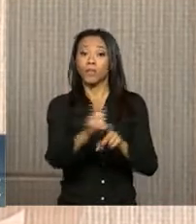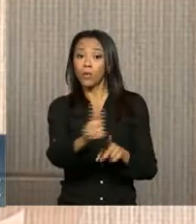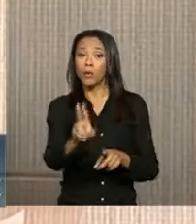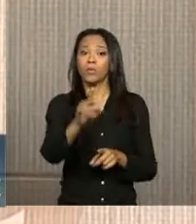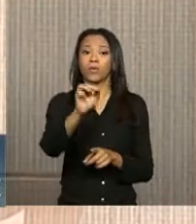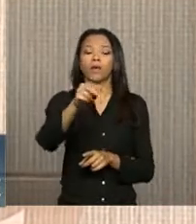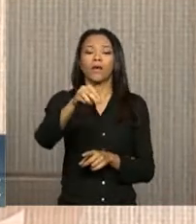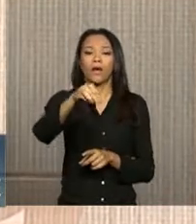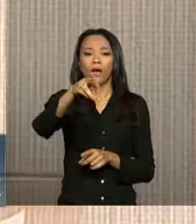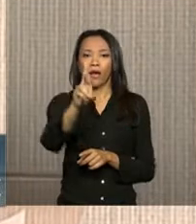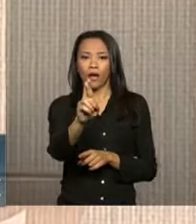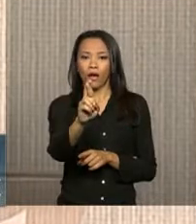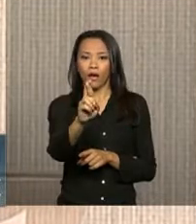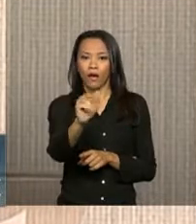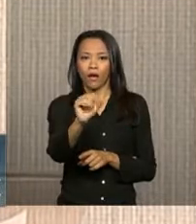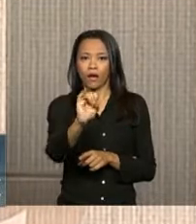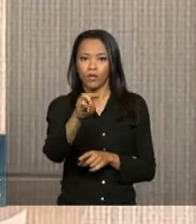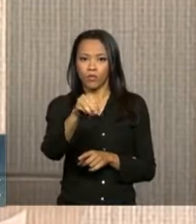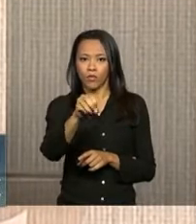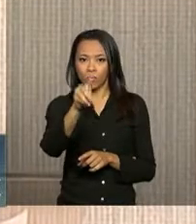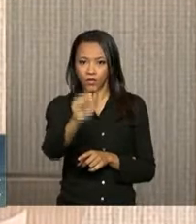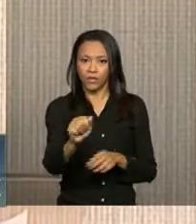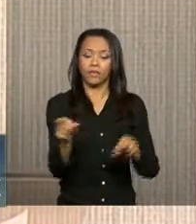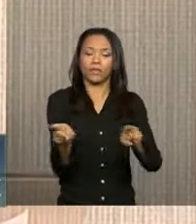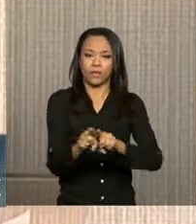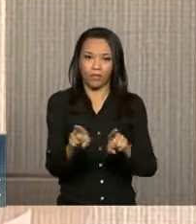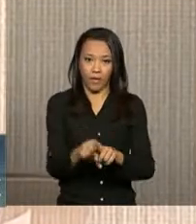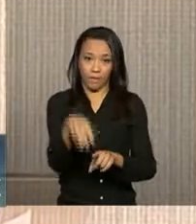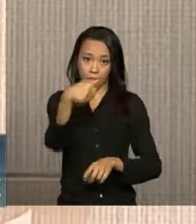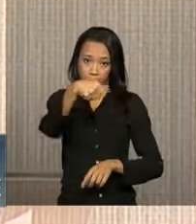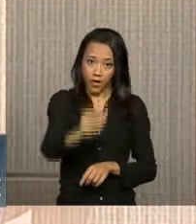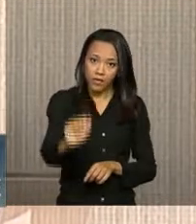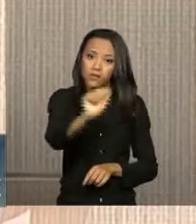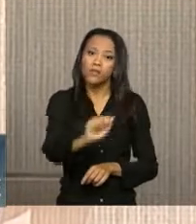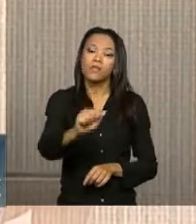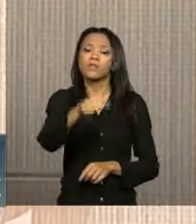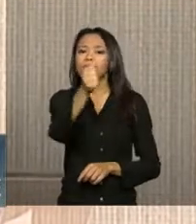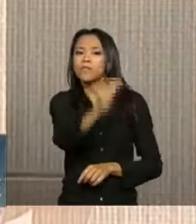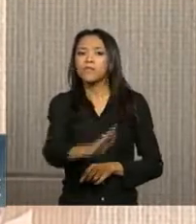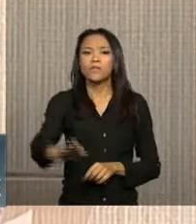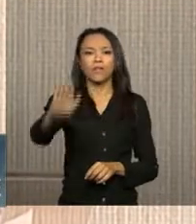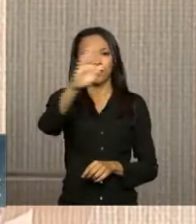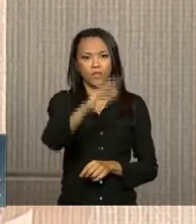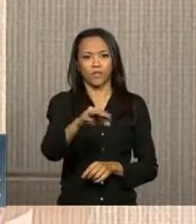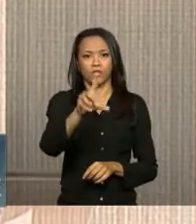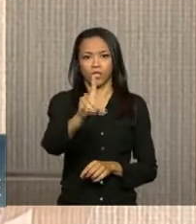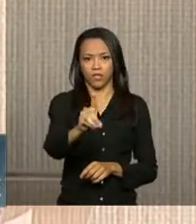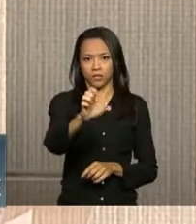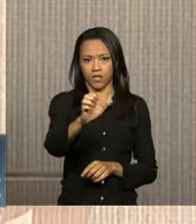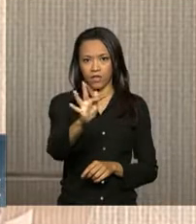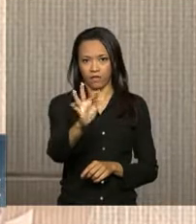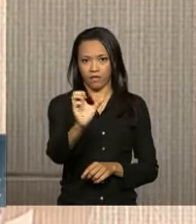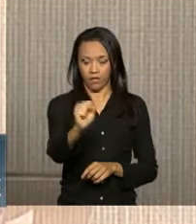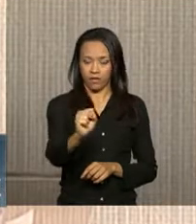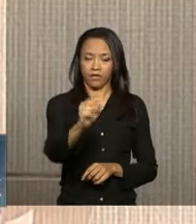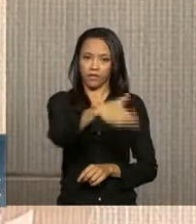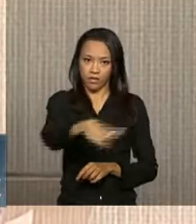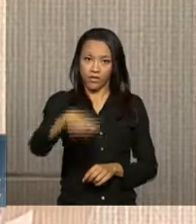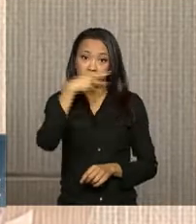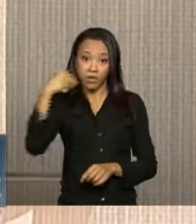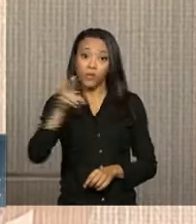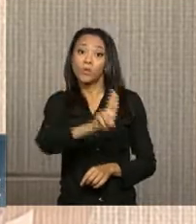bié lopes da silva a associação nacional dos centros de defesa da criança e do adolescente dea já uma